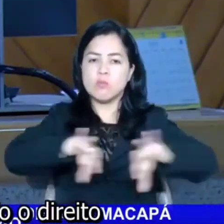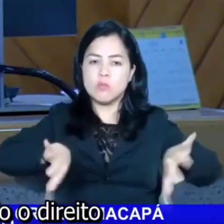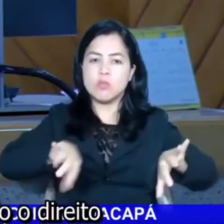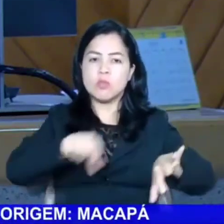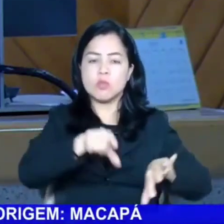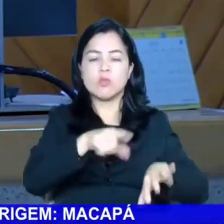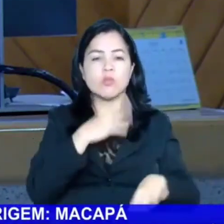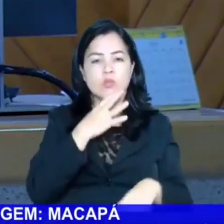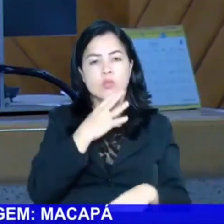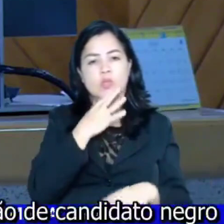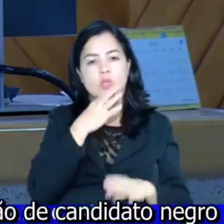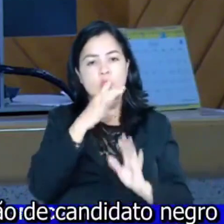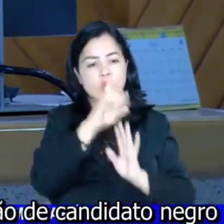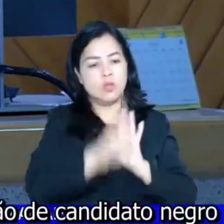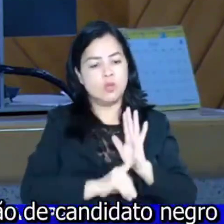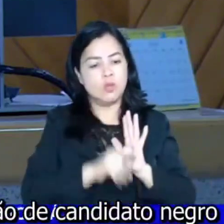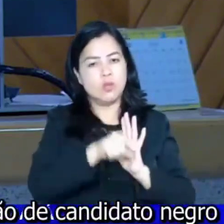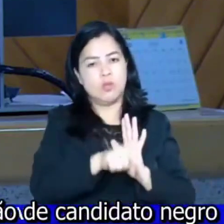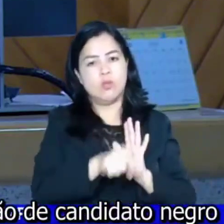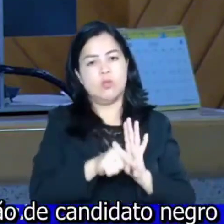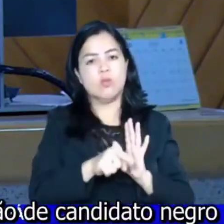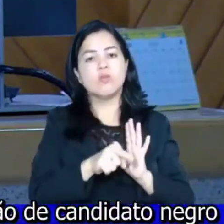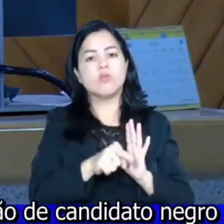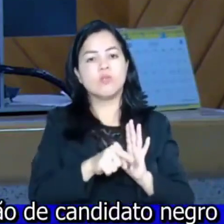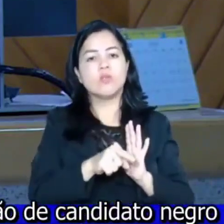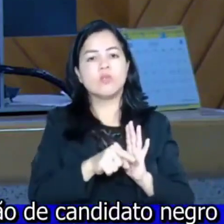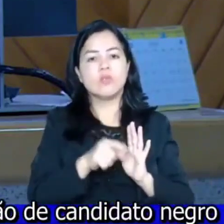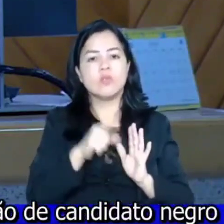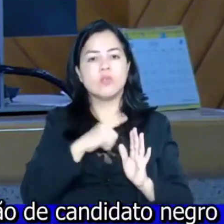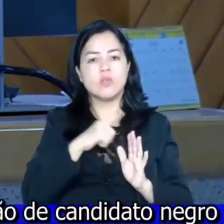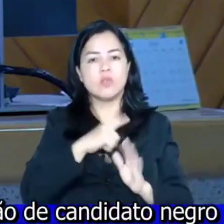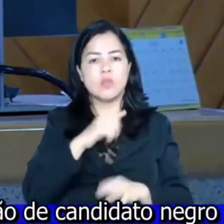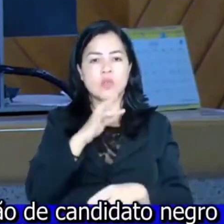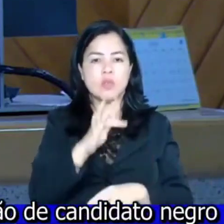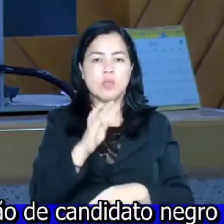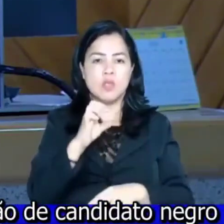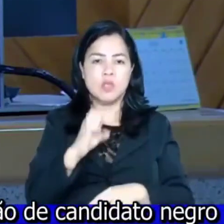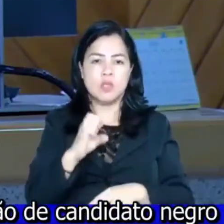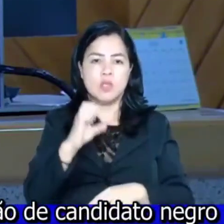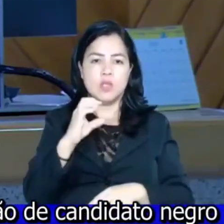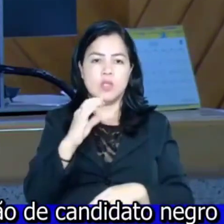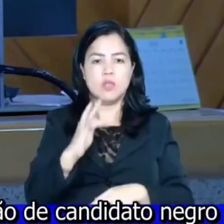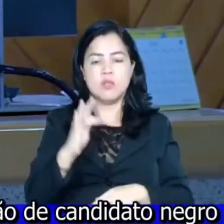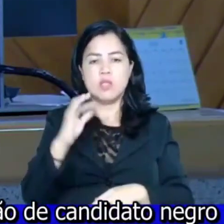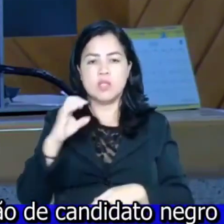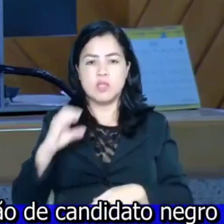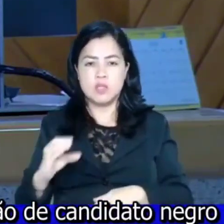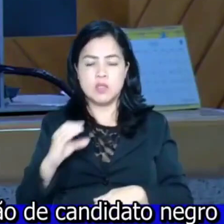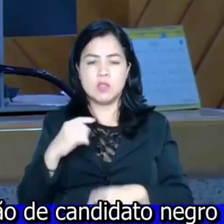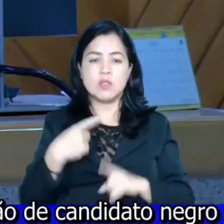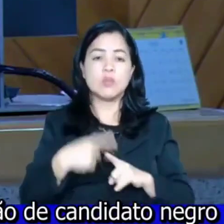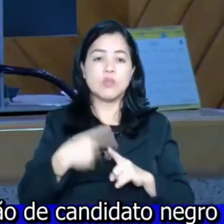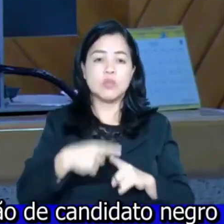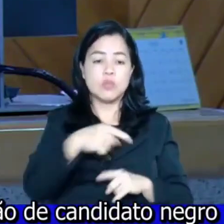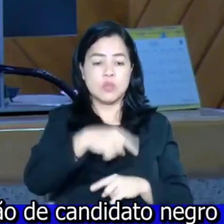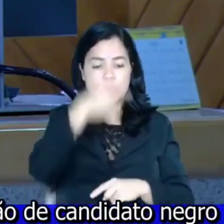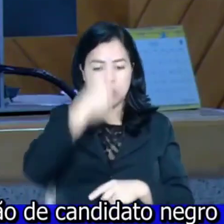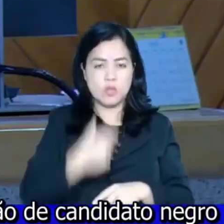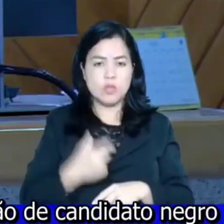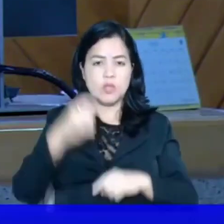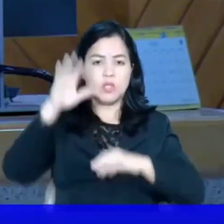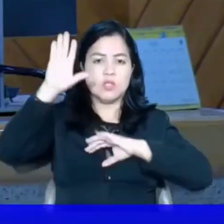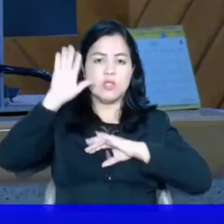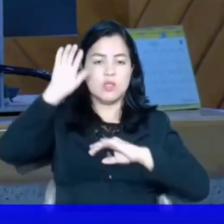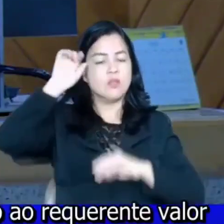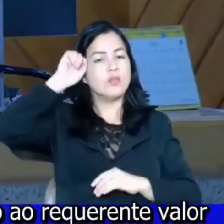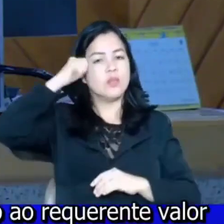o direito do postulante ao rateio do FEFC, em virtude de sua condição de candidato